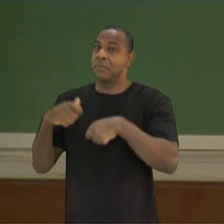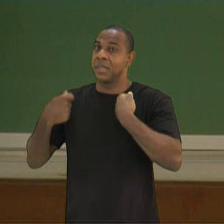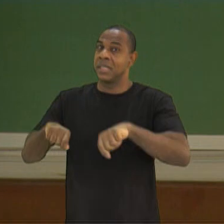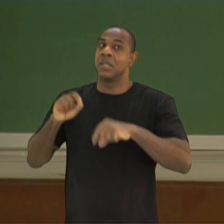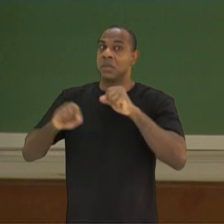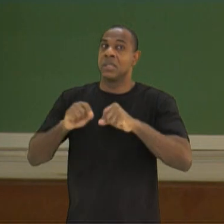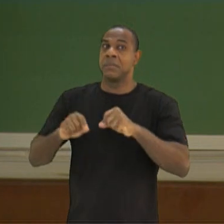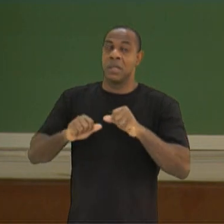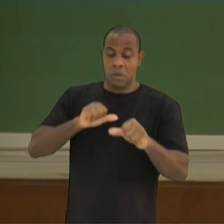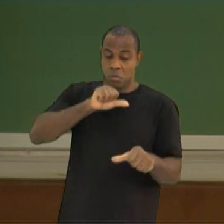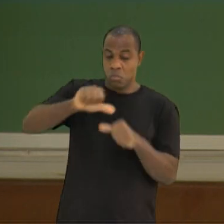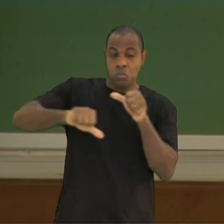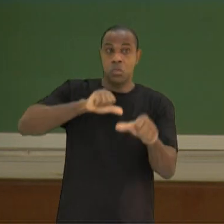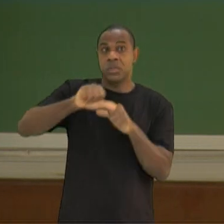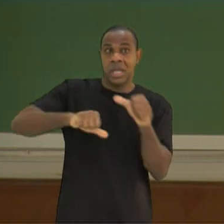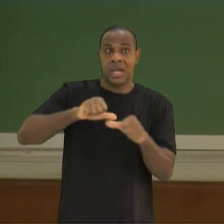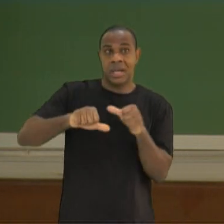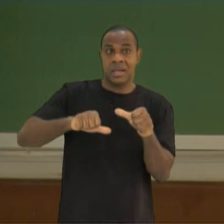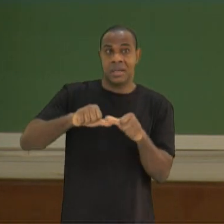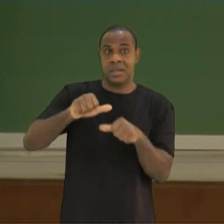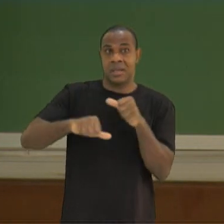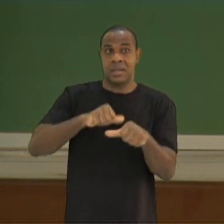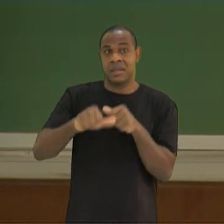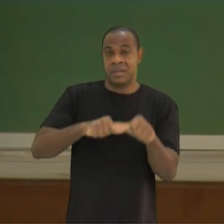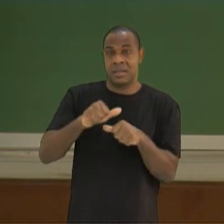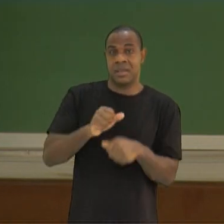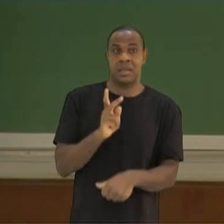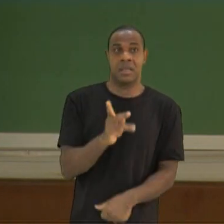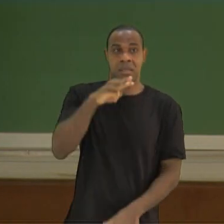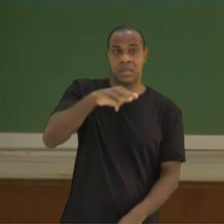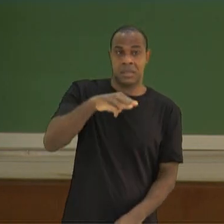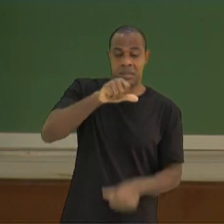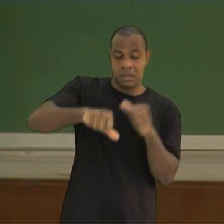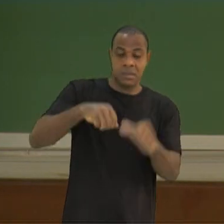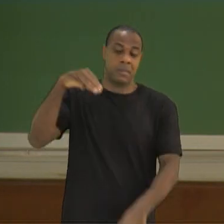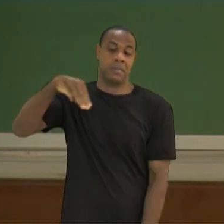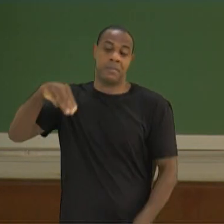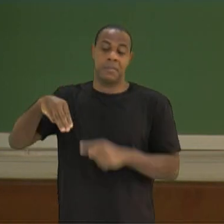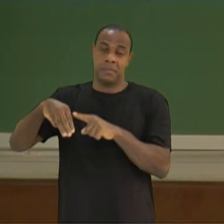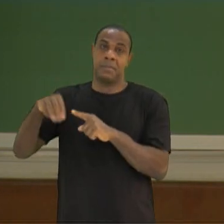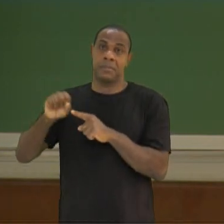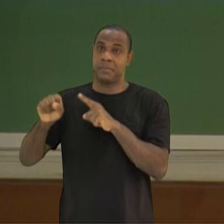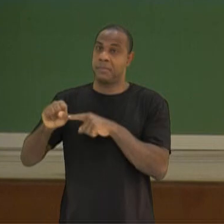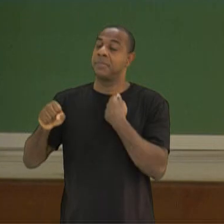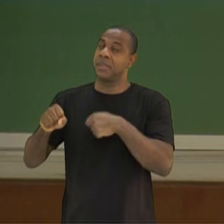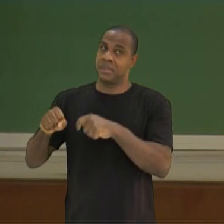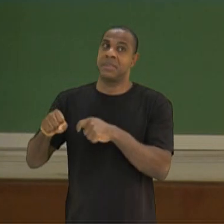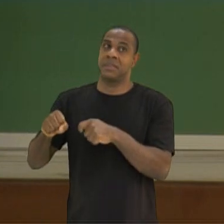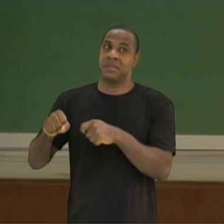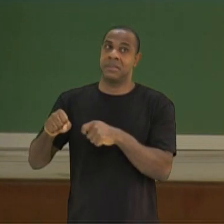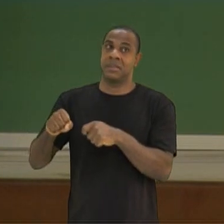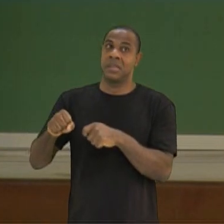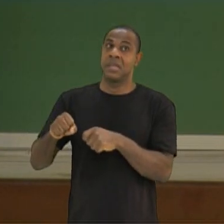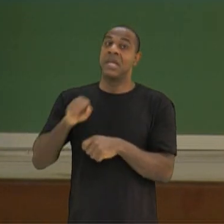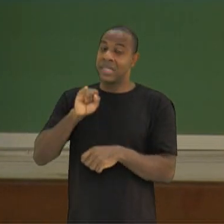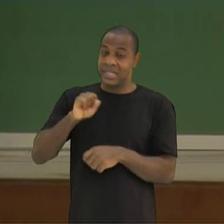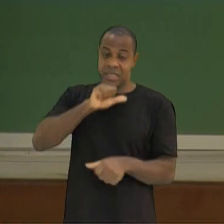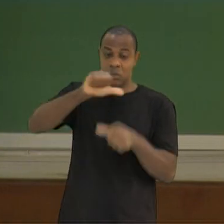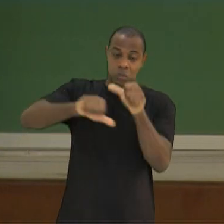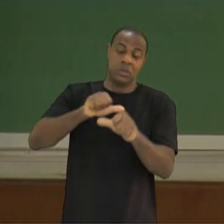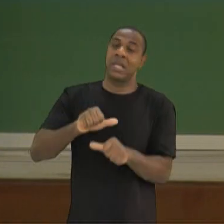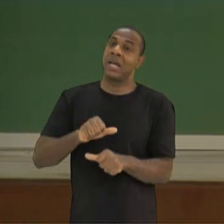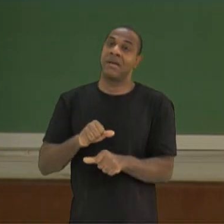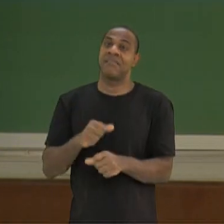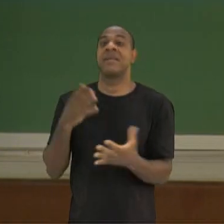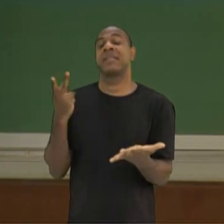precisa converter aqui, né, de quilômetros por hora para metros por segundo, senão não vai dar certo o seu cálculo, tá?